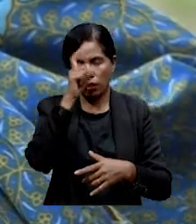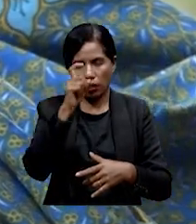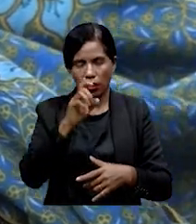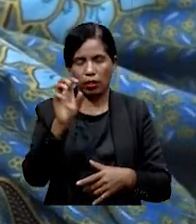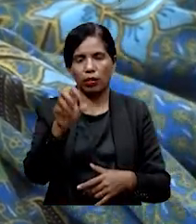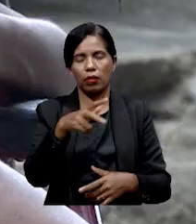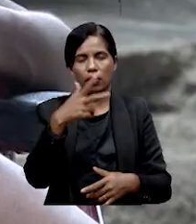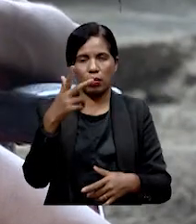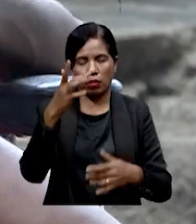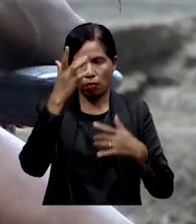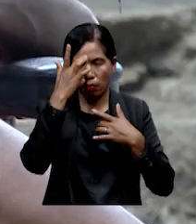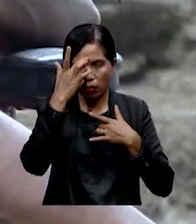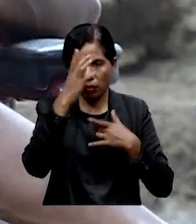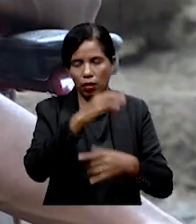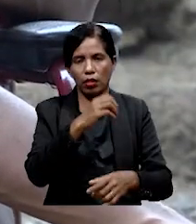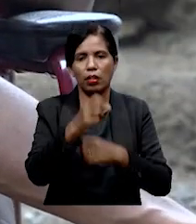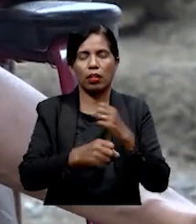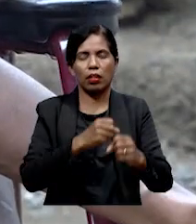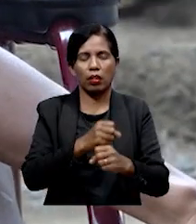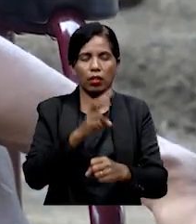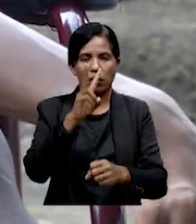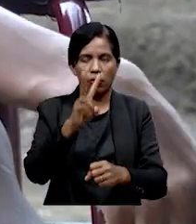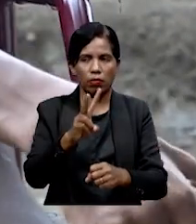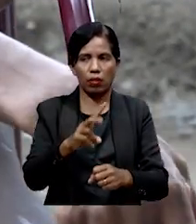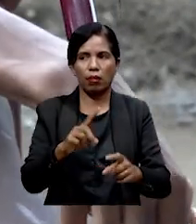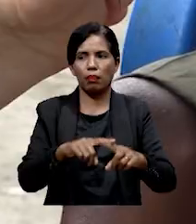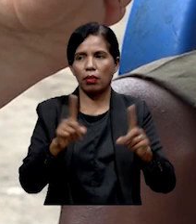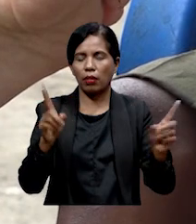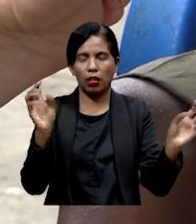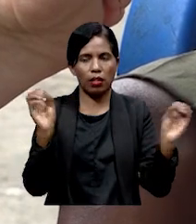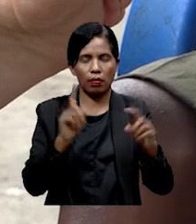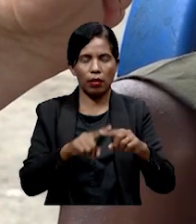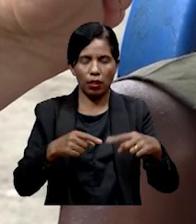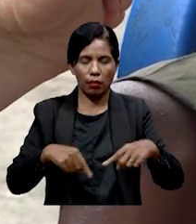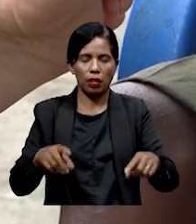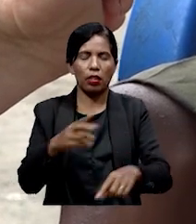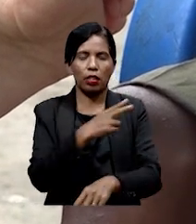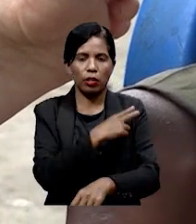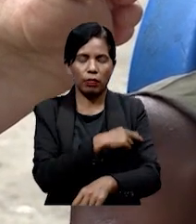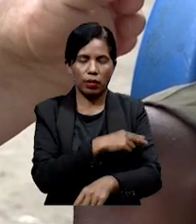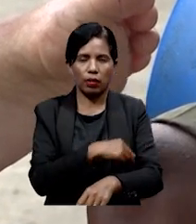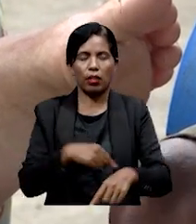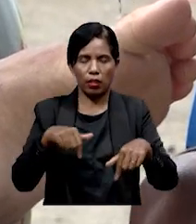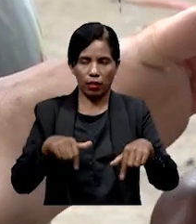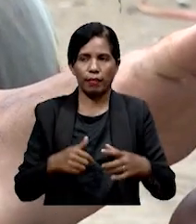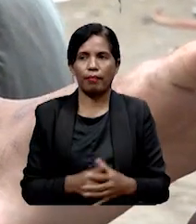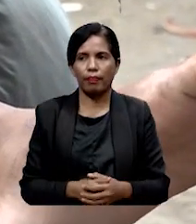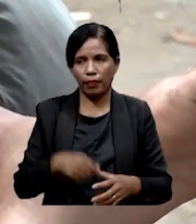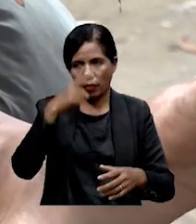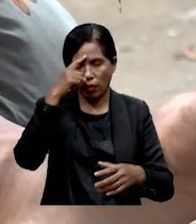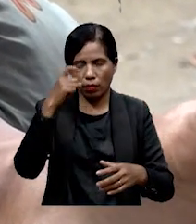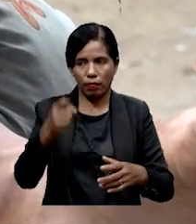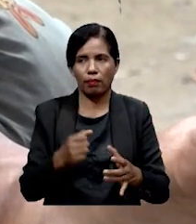sanalurecem ida, sofre moras durante Tina Ruona, Maibê, labele halau tratamento e a railaran. Também parte do